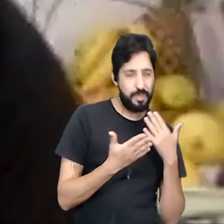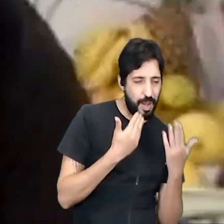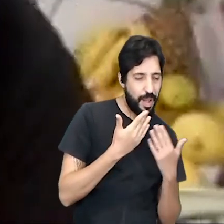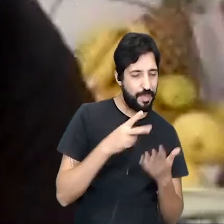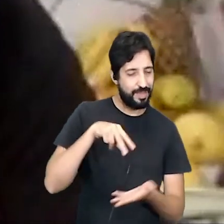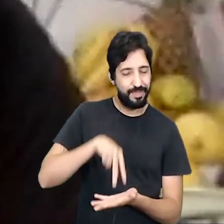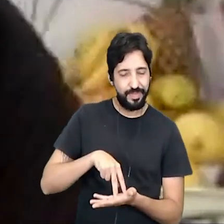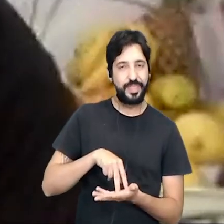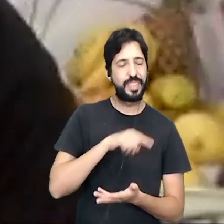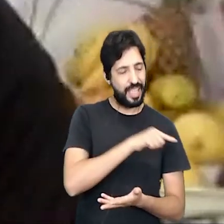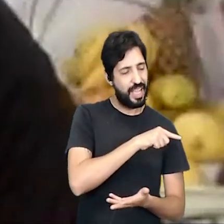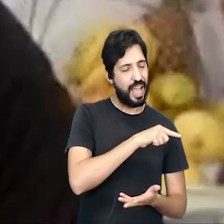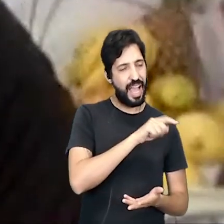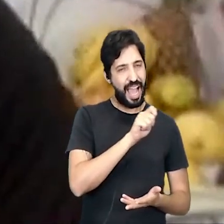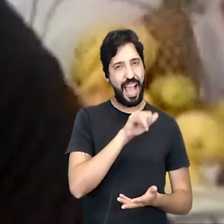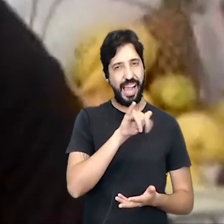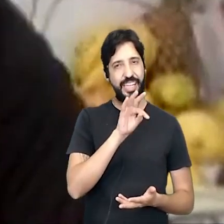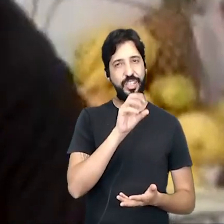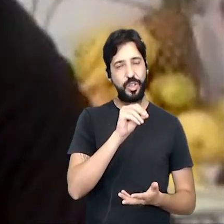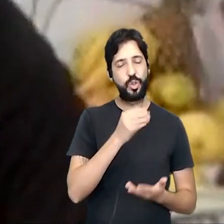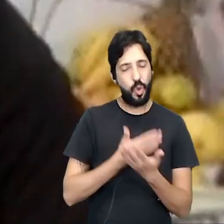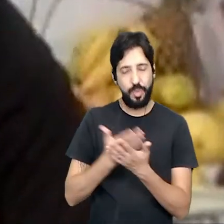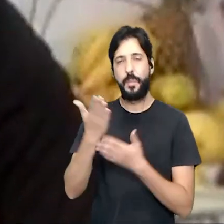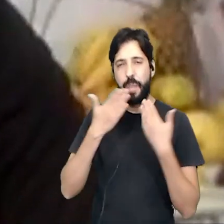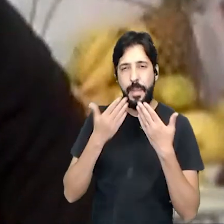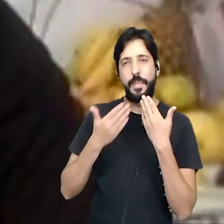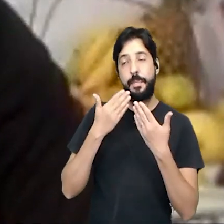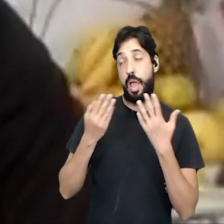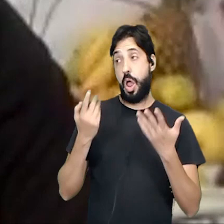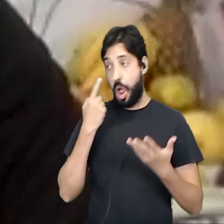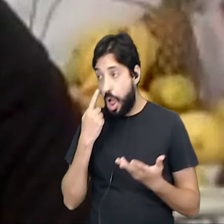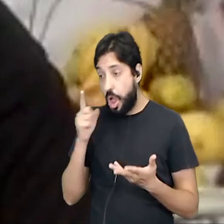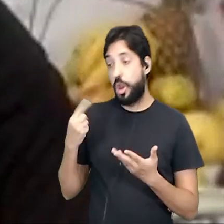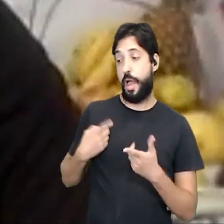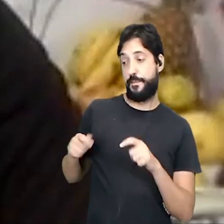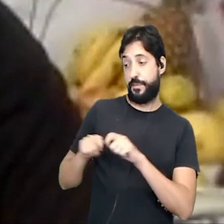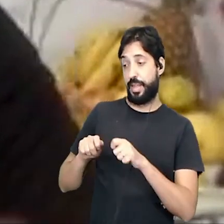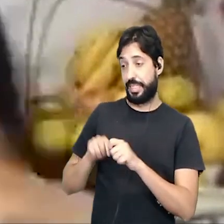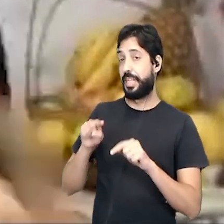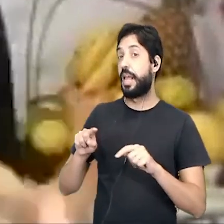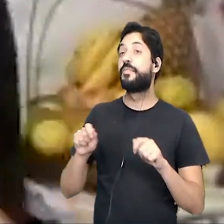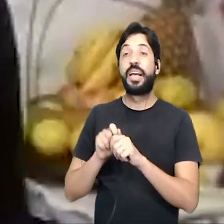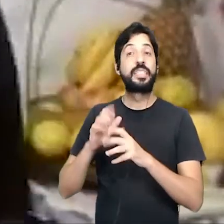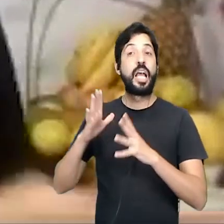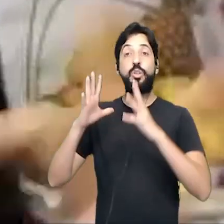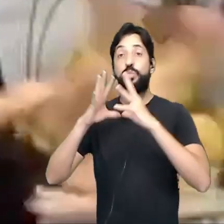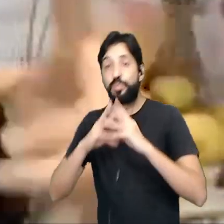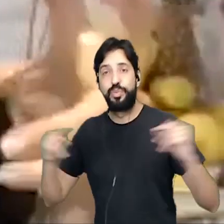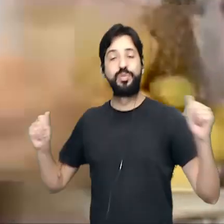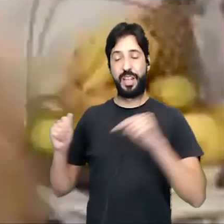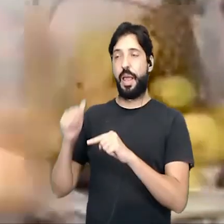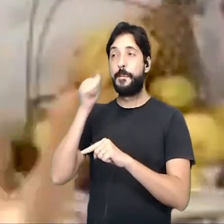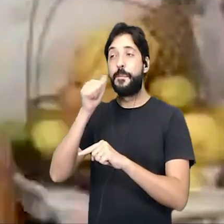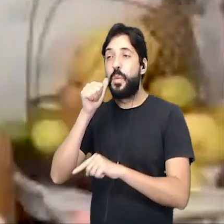pinacoteca, com o neto, o Ailton puxando a conversa e falando, olha, olha o que nós vamos fazer. Nós vamos